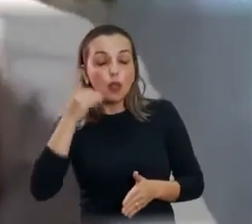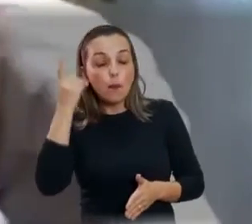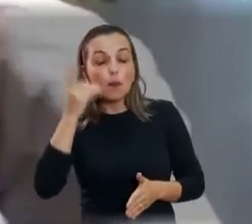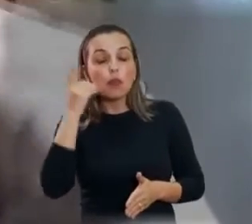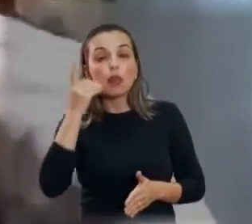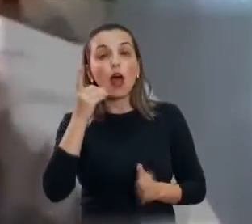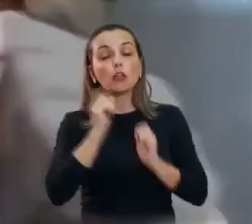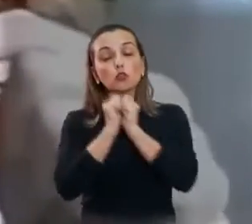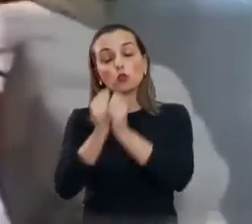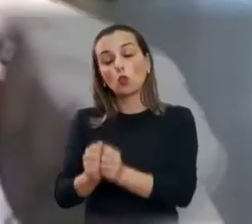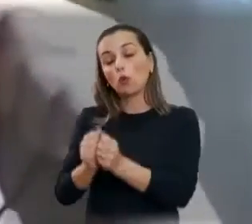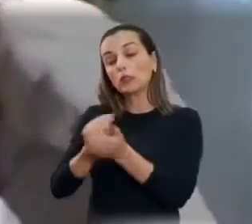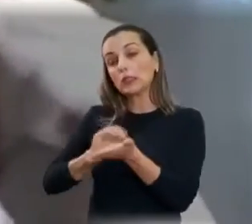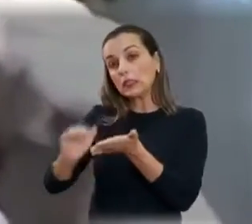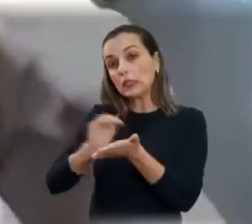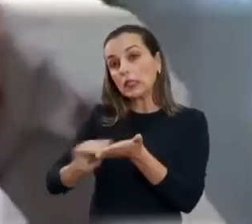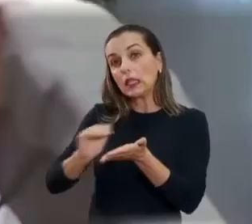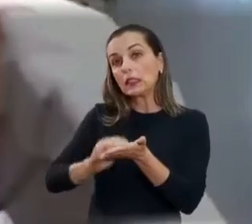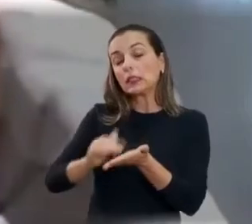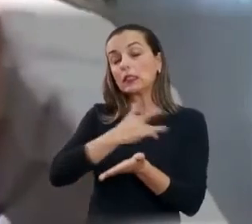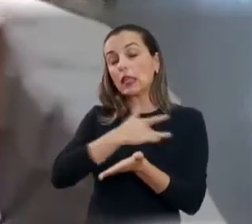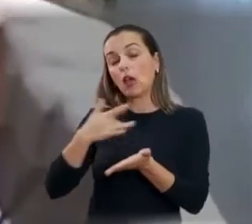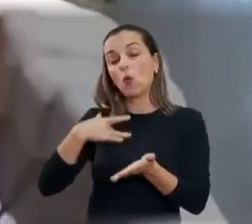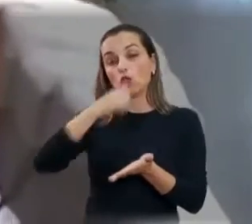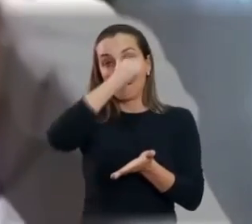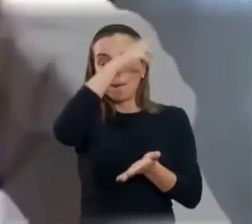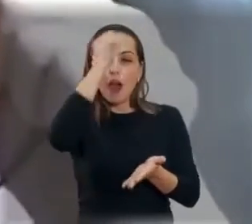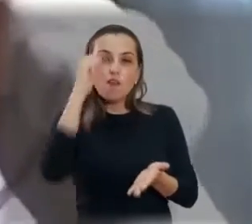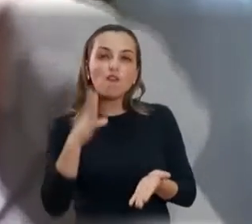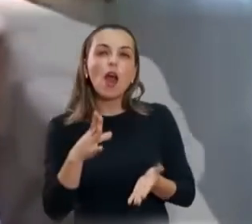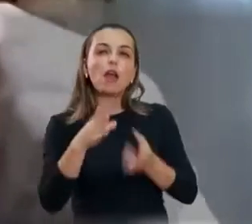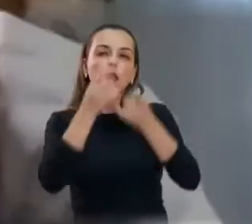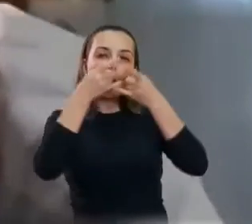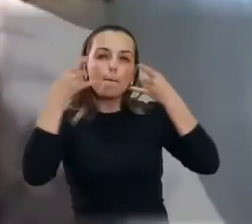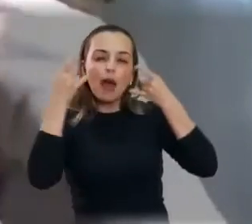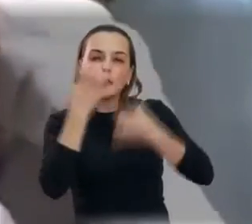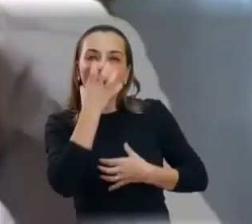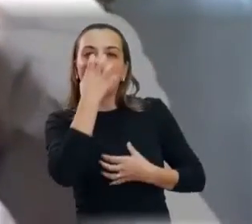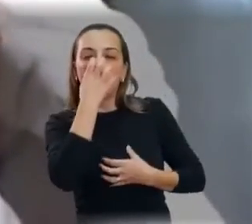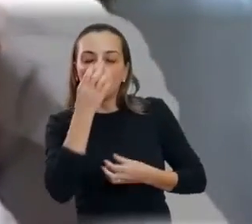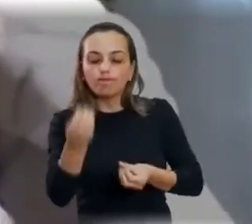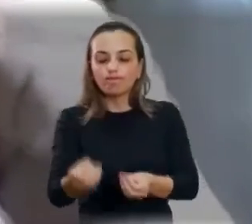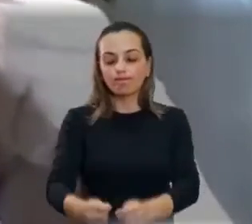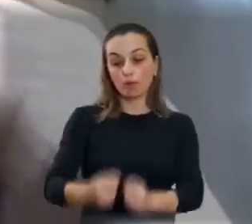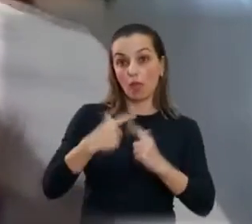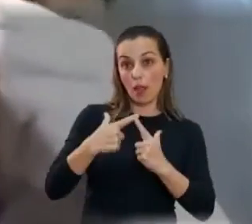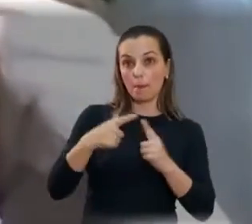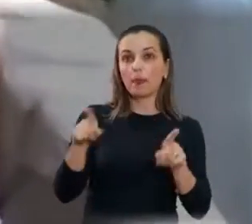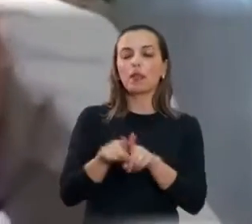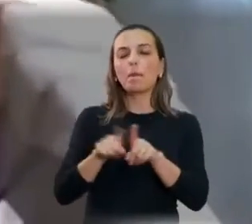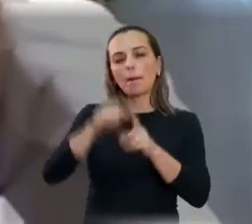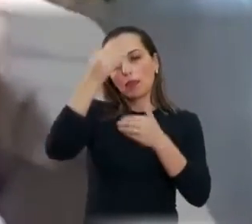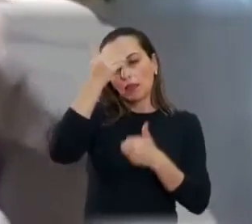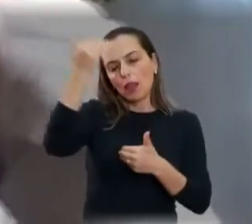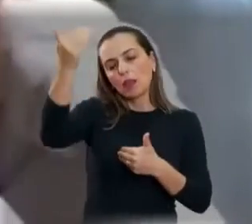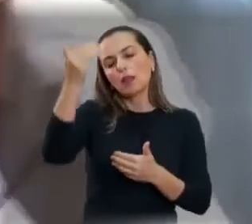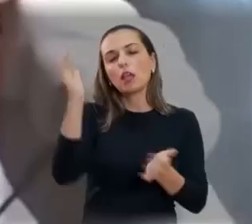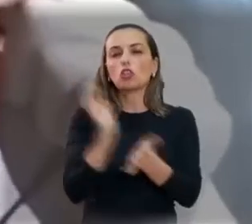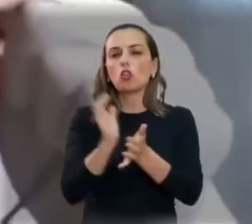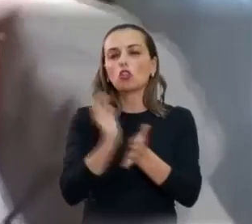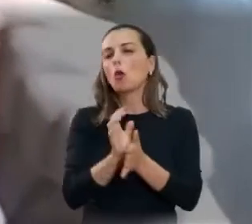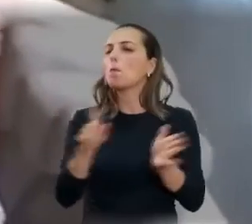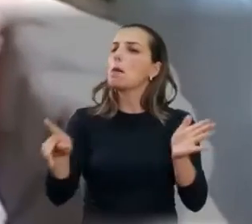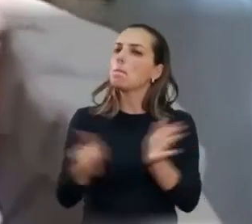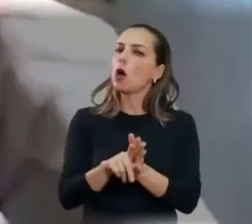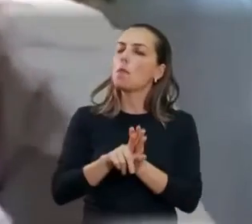de Saúde a doação dessas máscaras. Também agradeço, em nome do Luciano, do grupo Ajudar Sempre Sem Fronteiras,